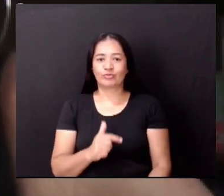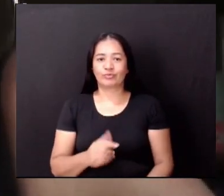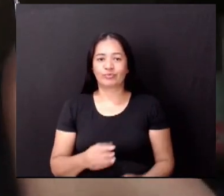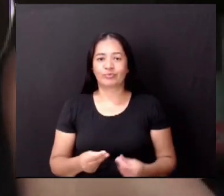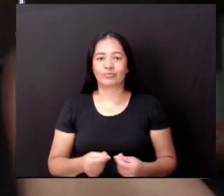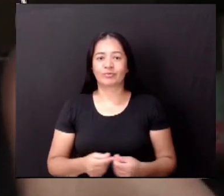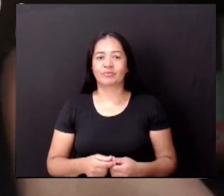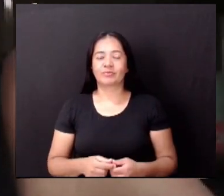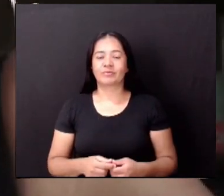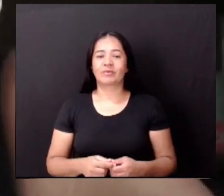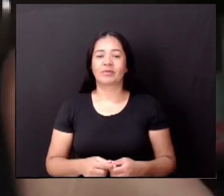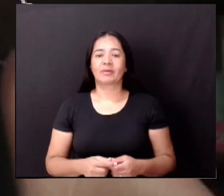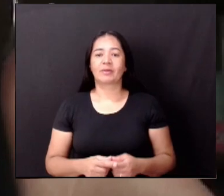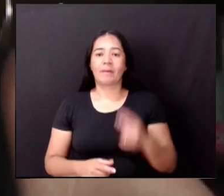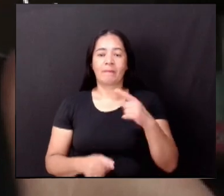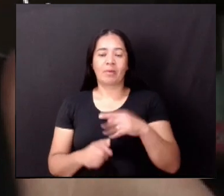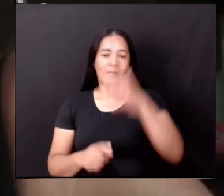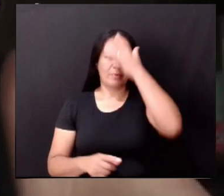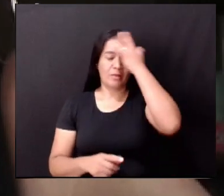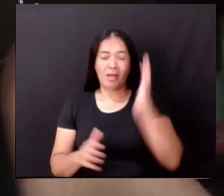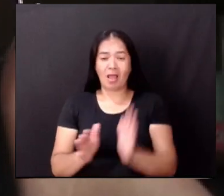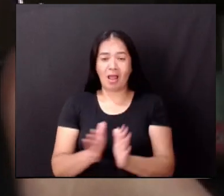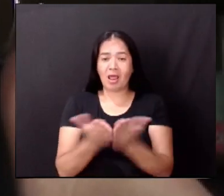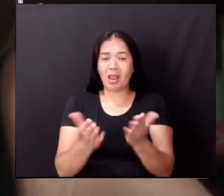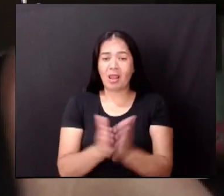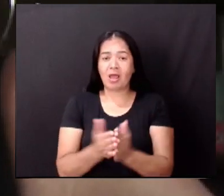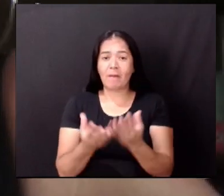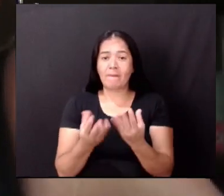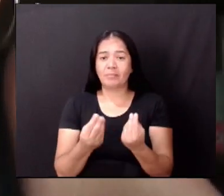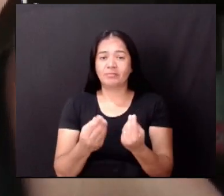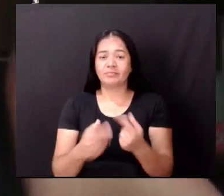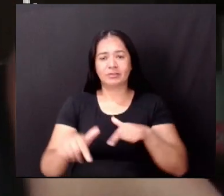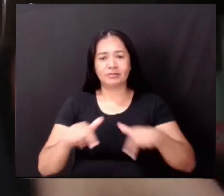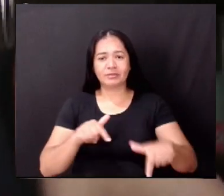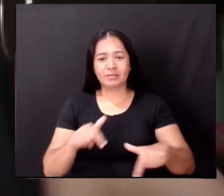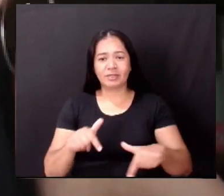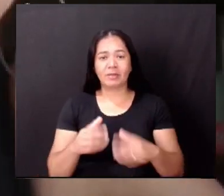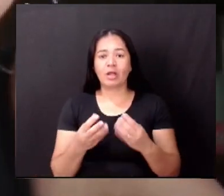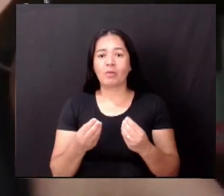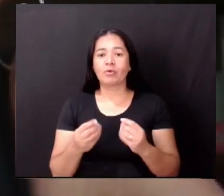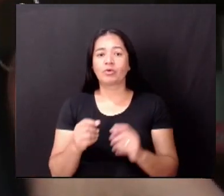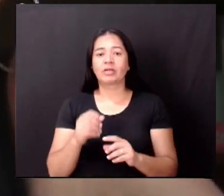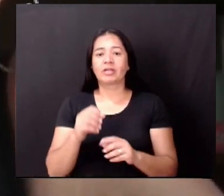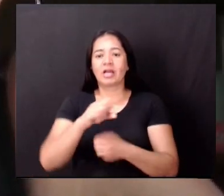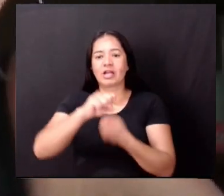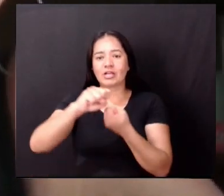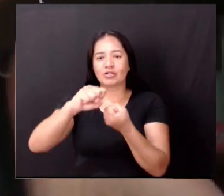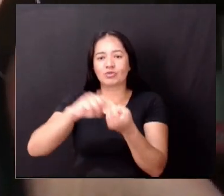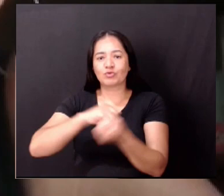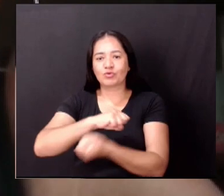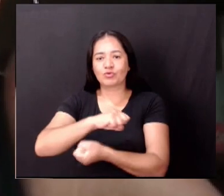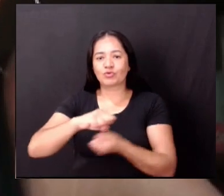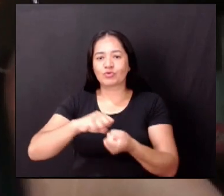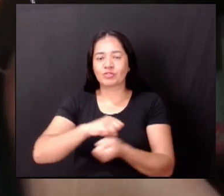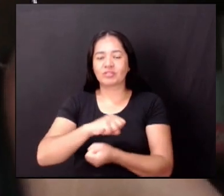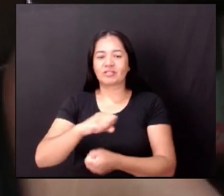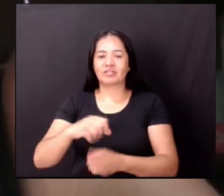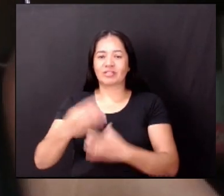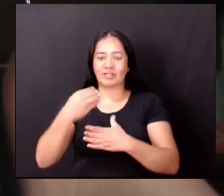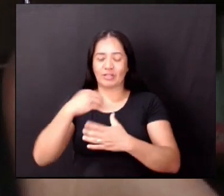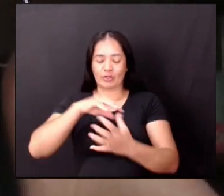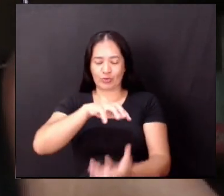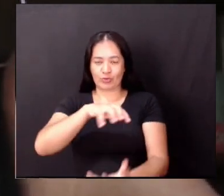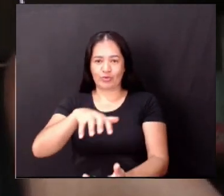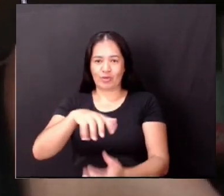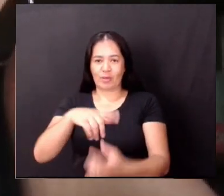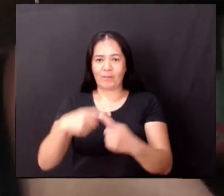pessoas muito empobrecidas na sociedade, ele trabalha muito a questão da sustentabilidade no